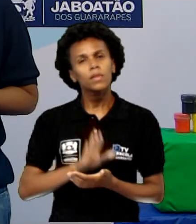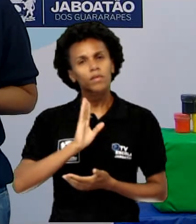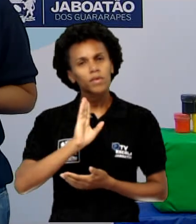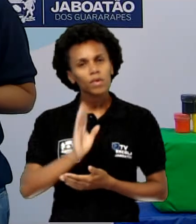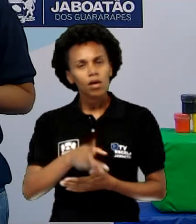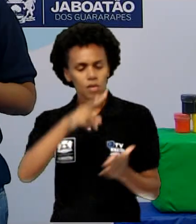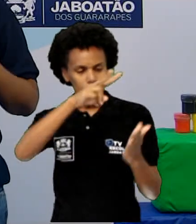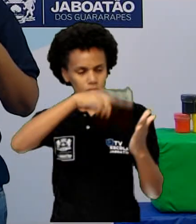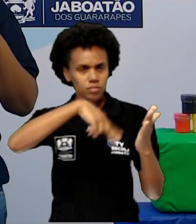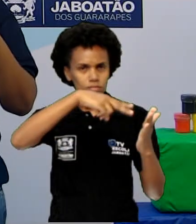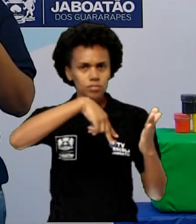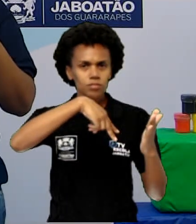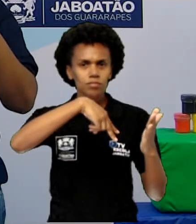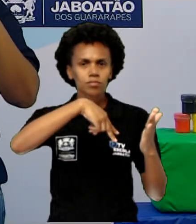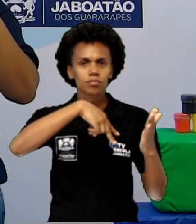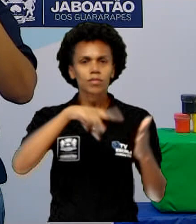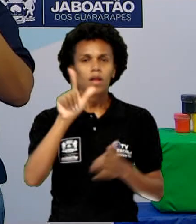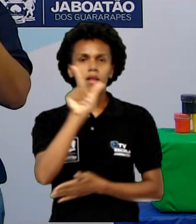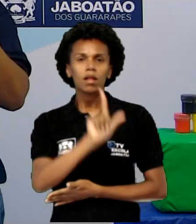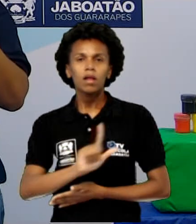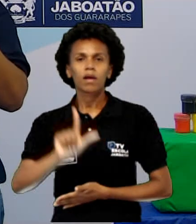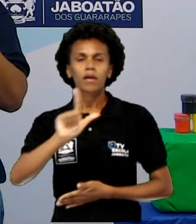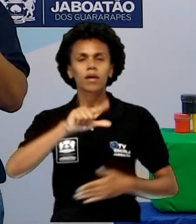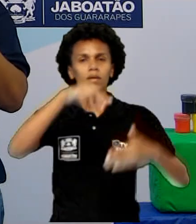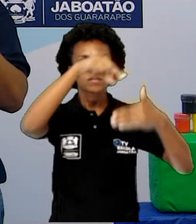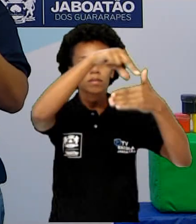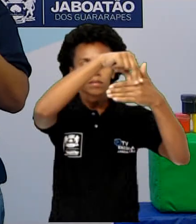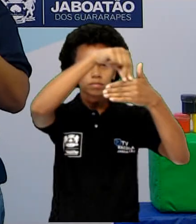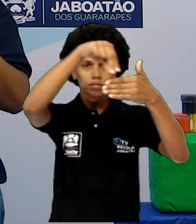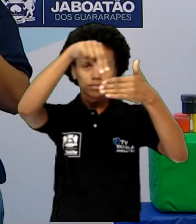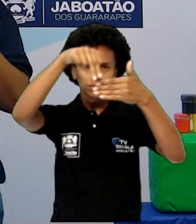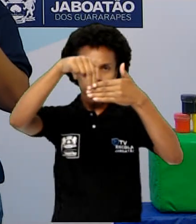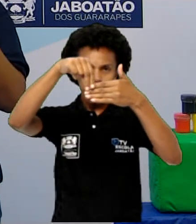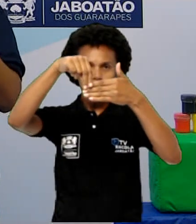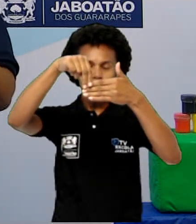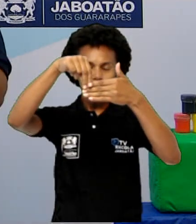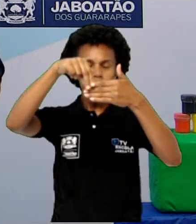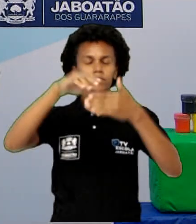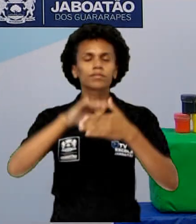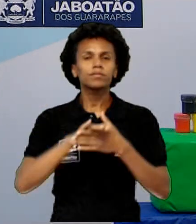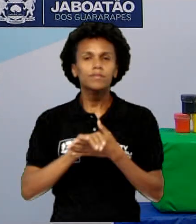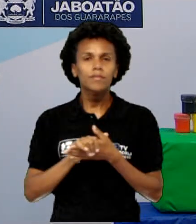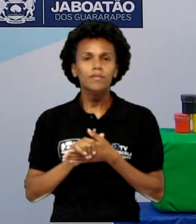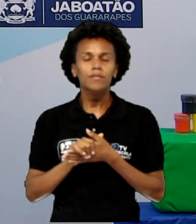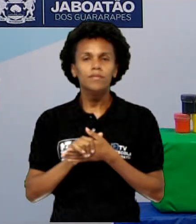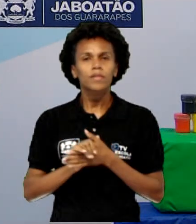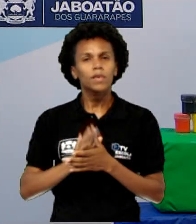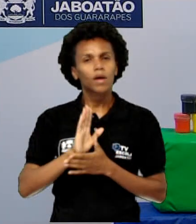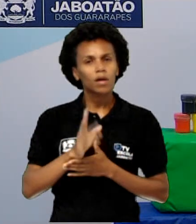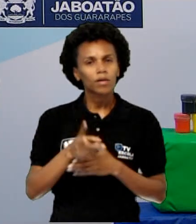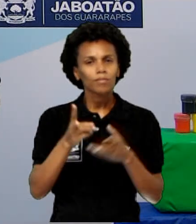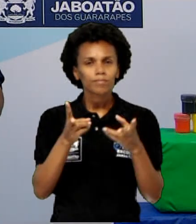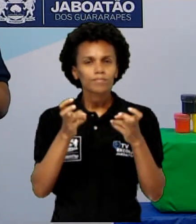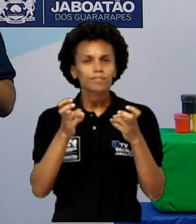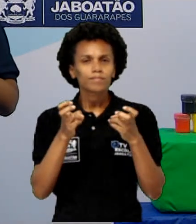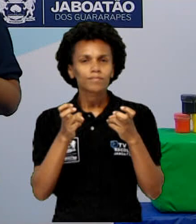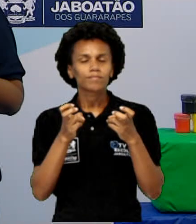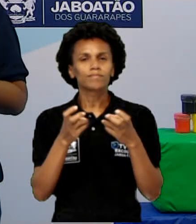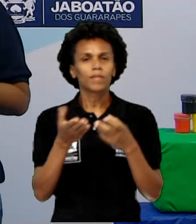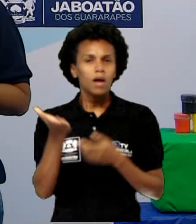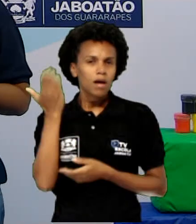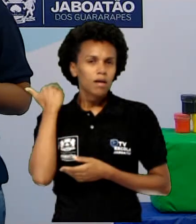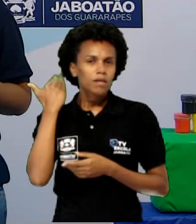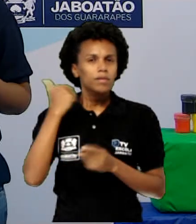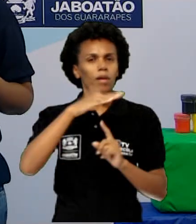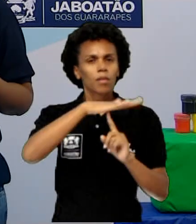cordel, já viu o cordelzinho, que é aqueles livretinhos que antigamente eram pendurados em cordões na feira, mas hoje em dia a gente encontra